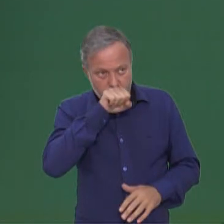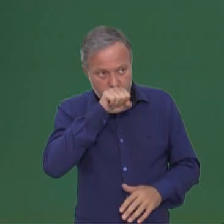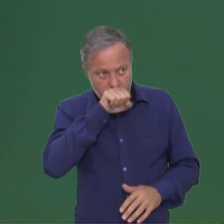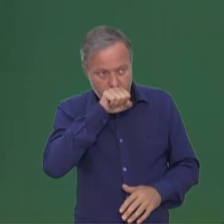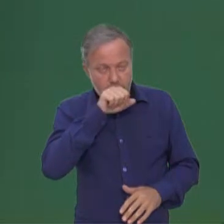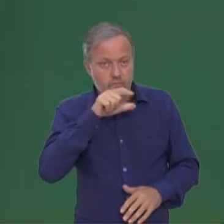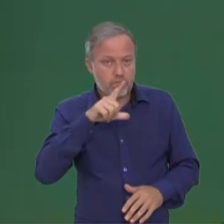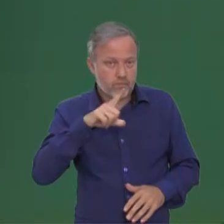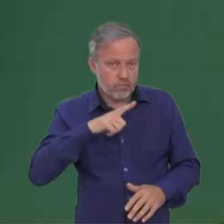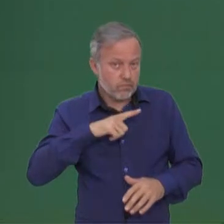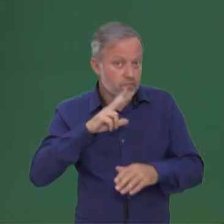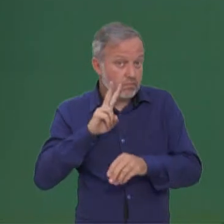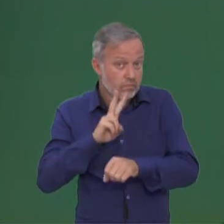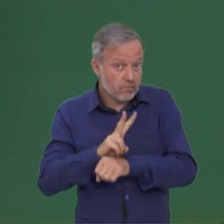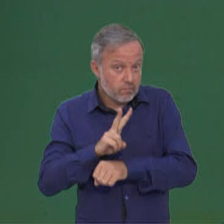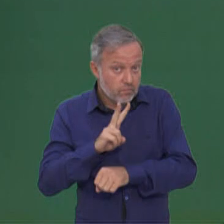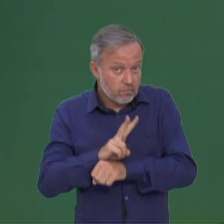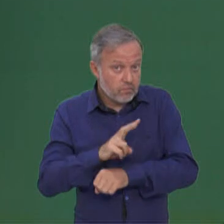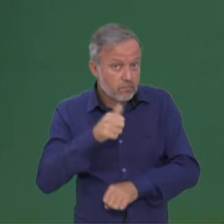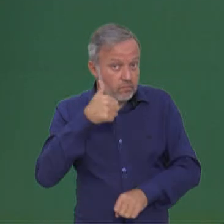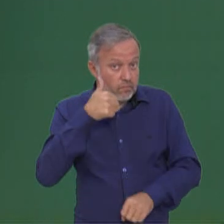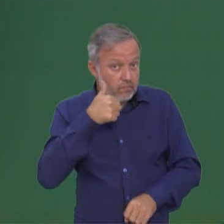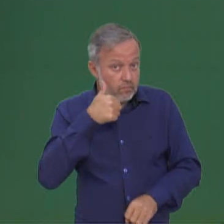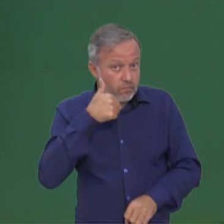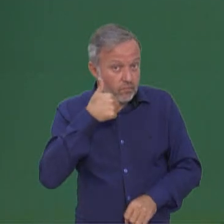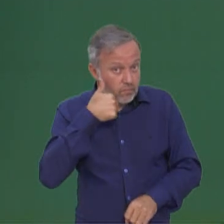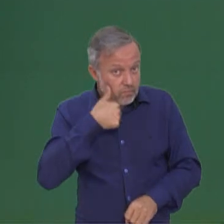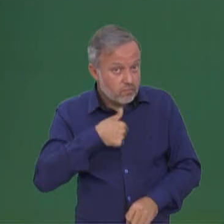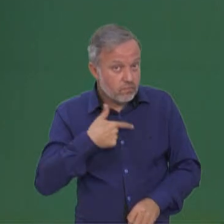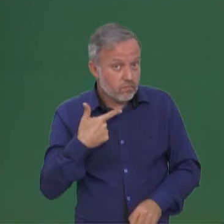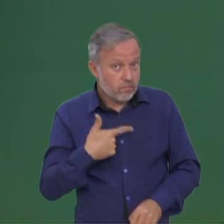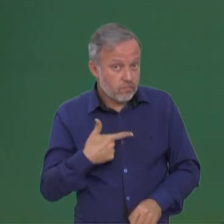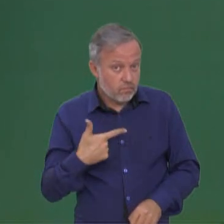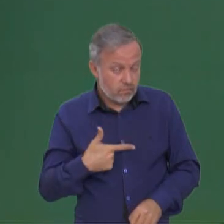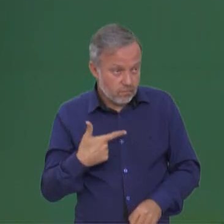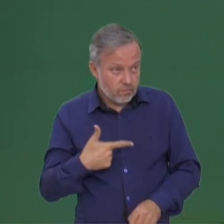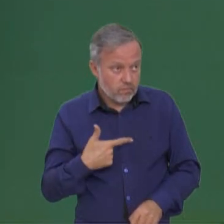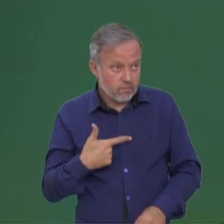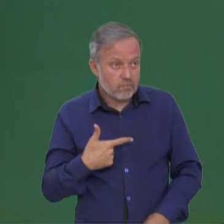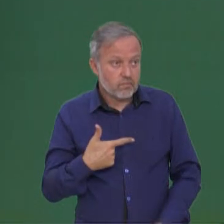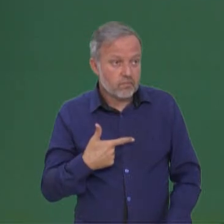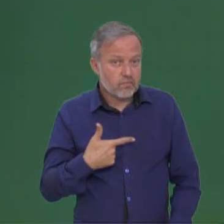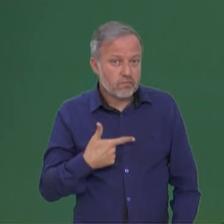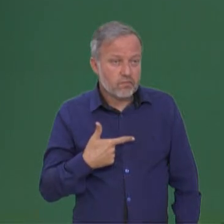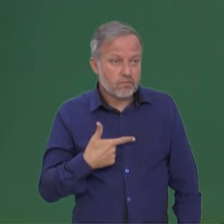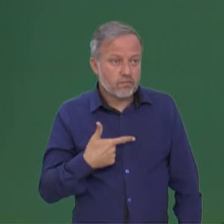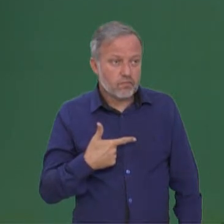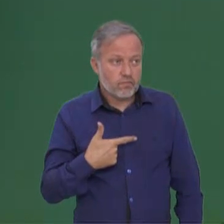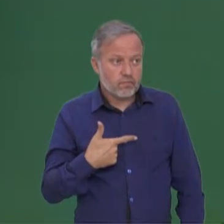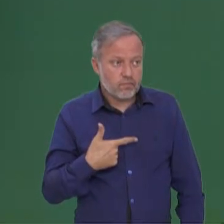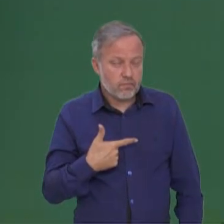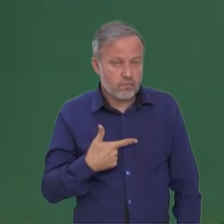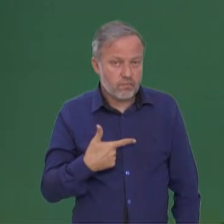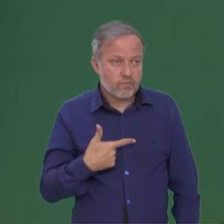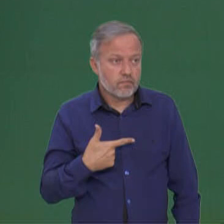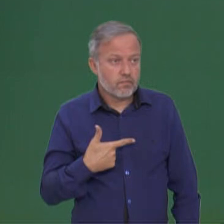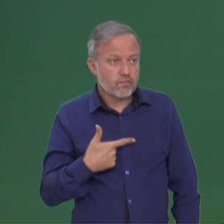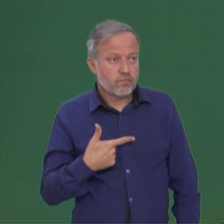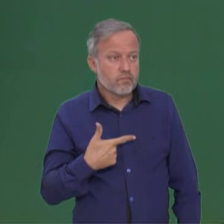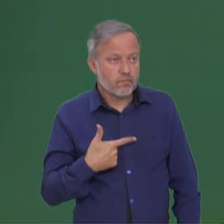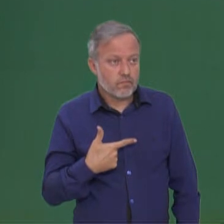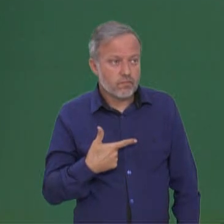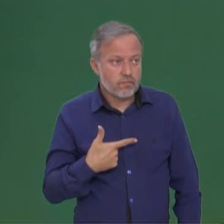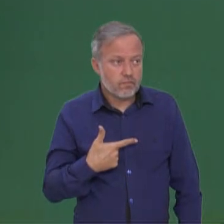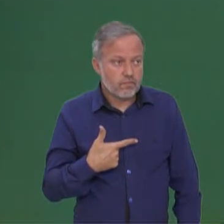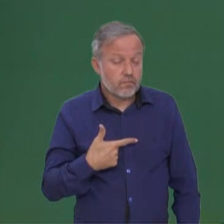teve todo o apoio da madrasta, né? Nesse caso foi uma boadrasta, como a gente costuma brincar,